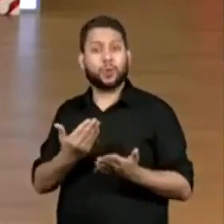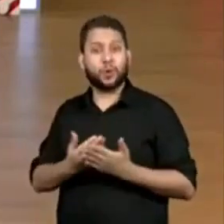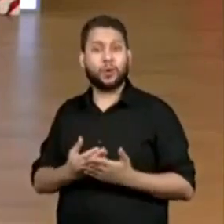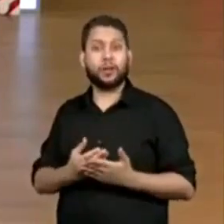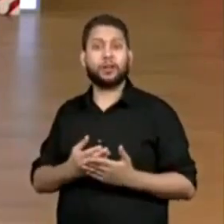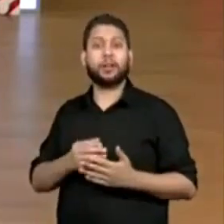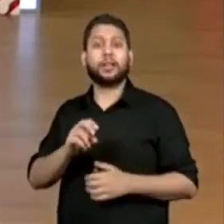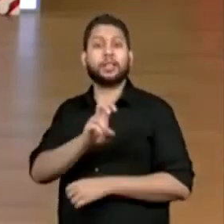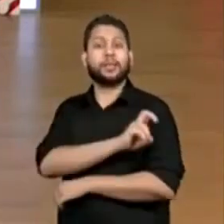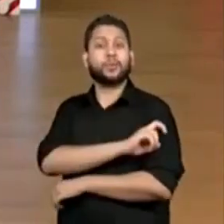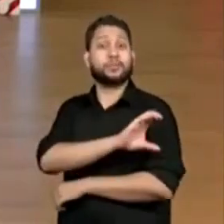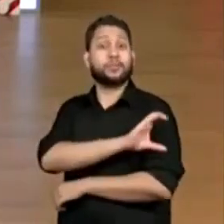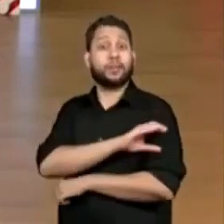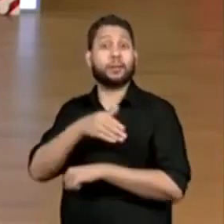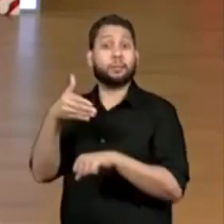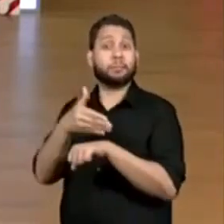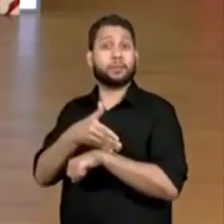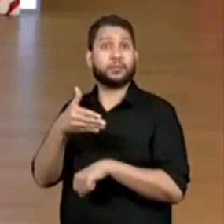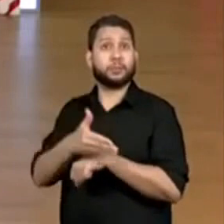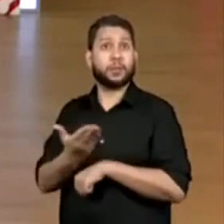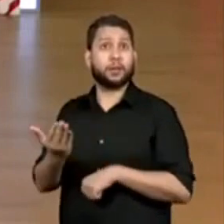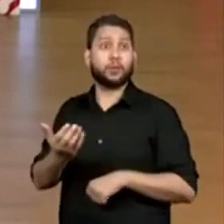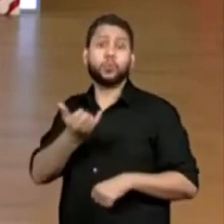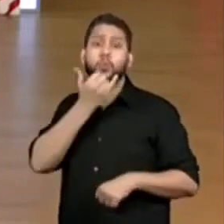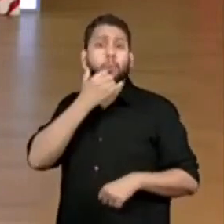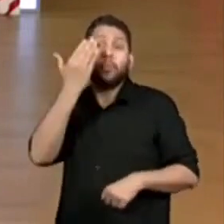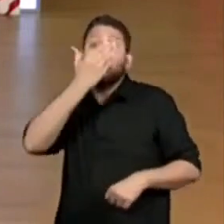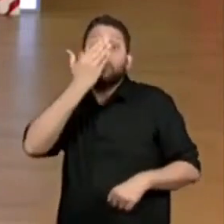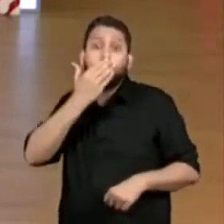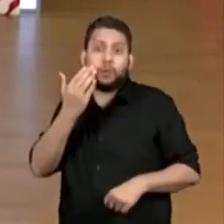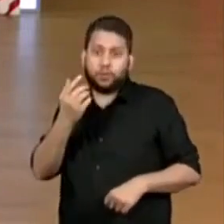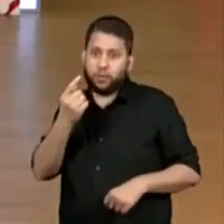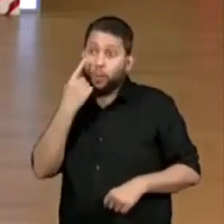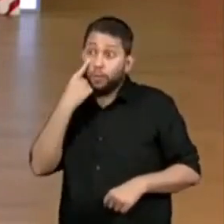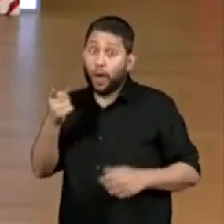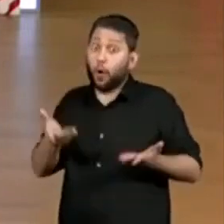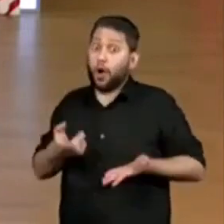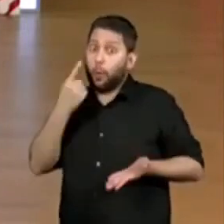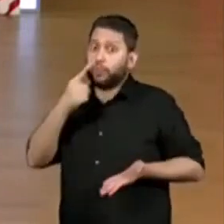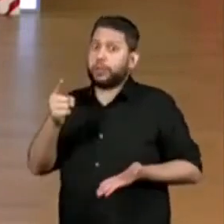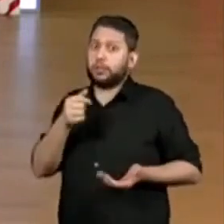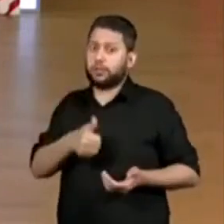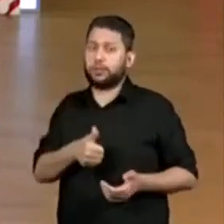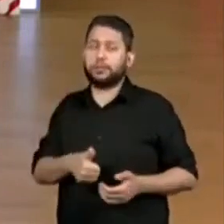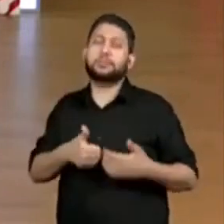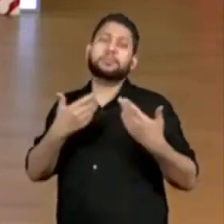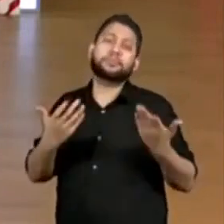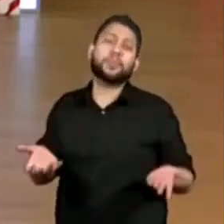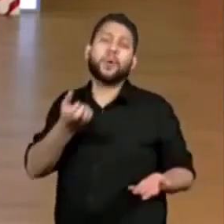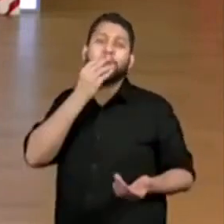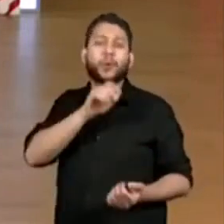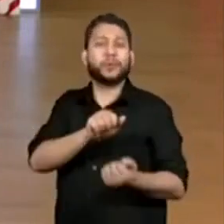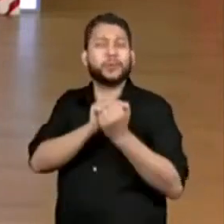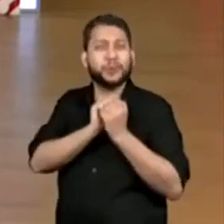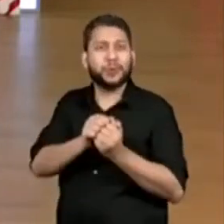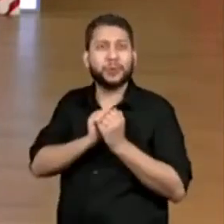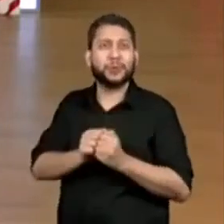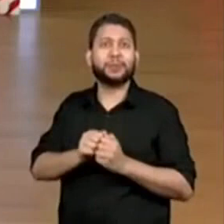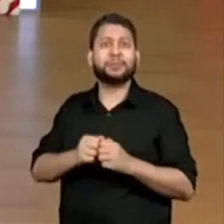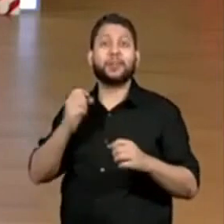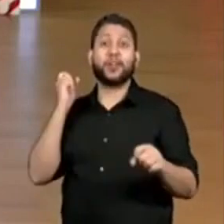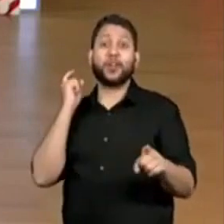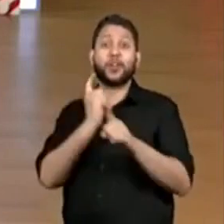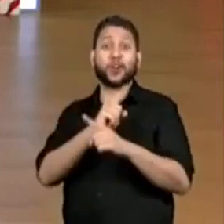três porquinho e foi agora a noite porque eu não tinha visto mesmo Anderson Tá certo foi muito bom estar com vocês